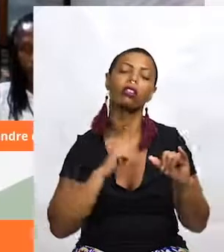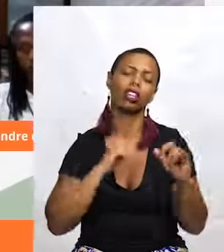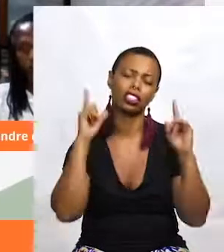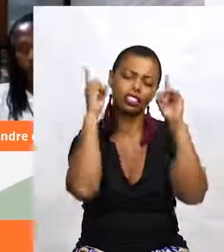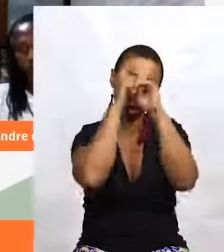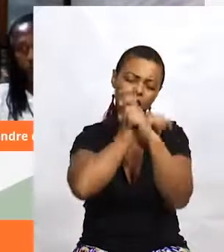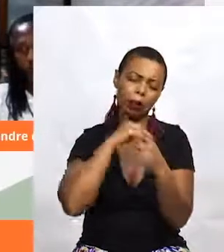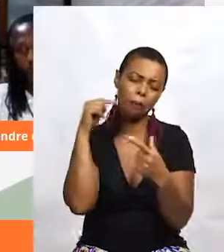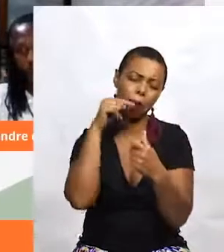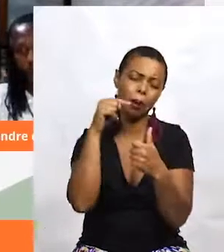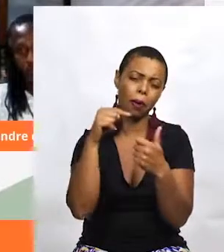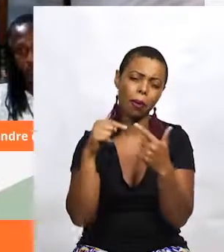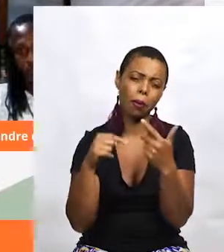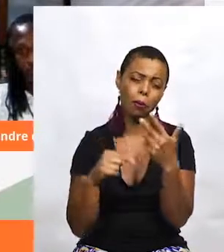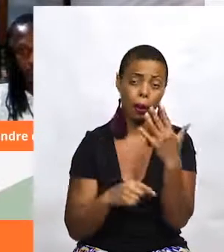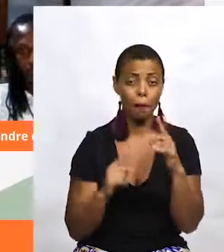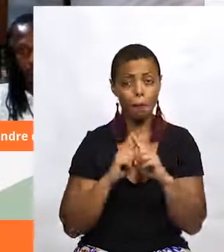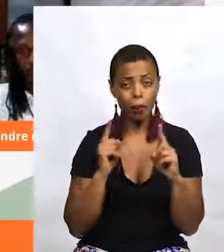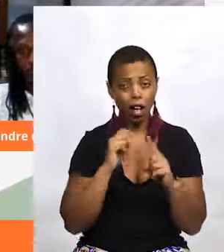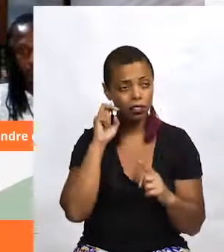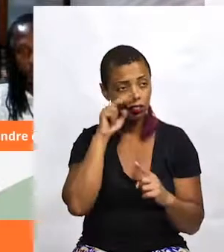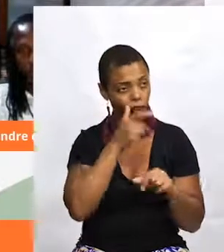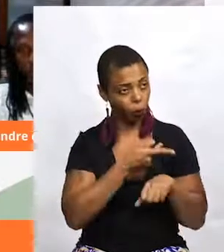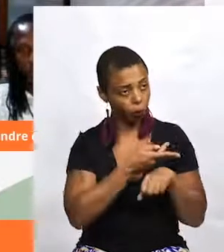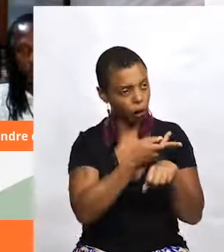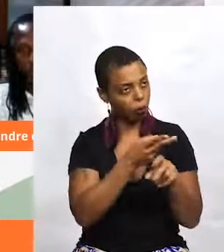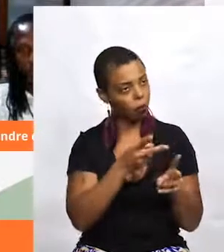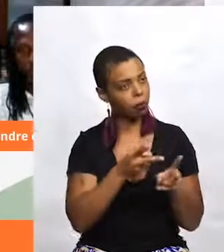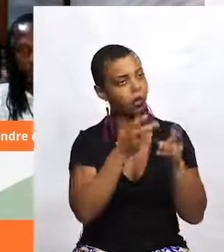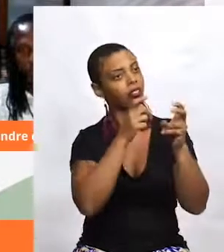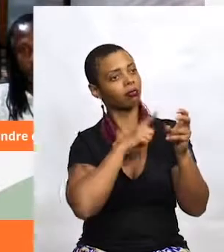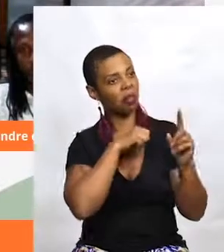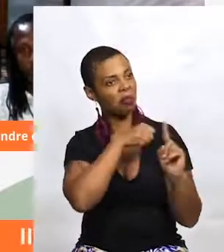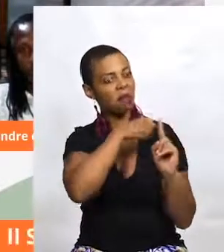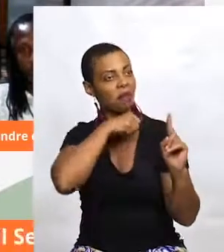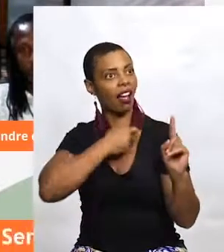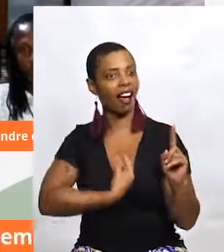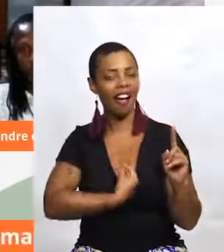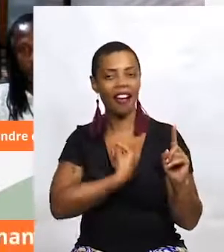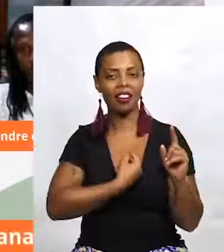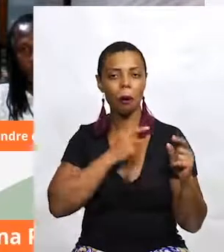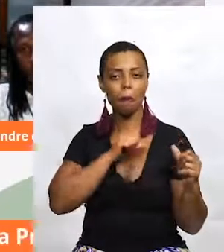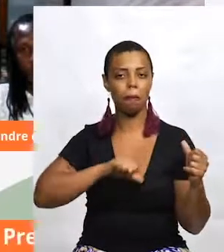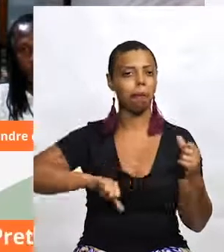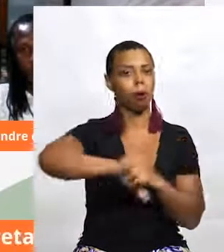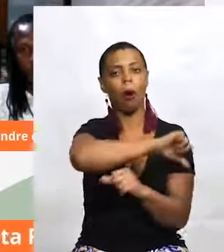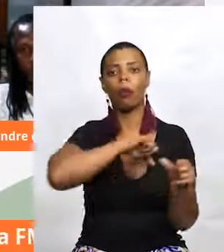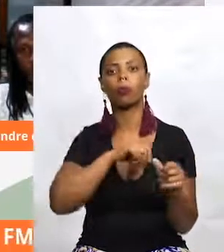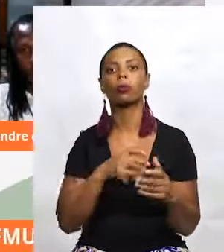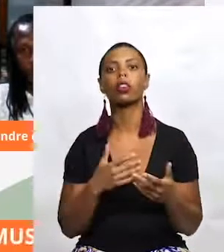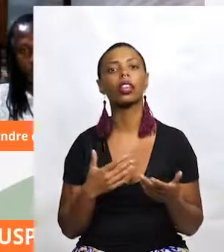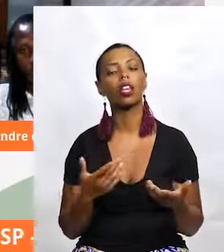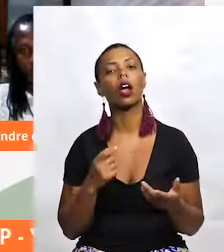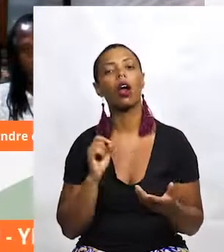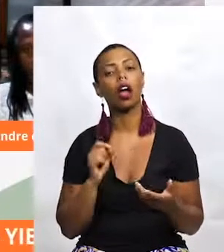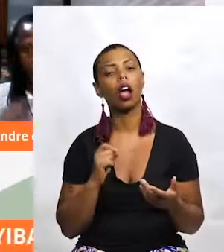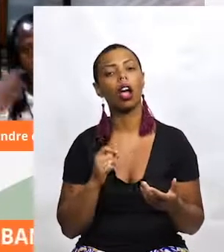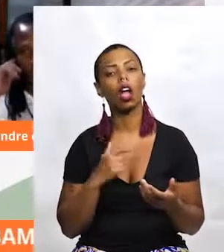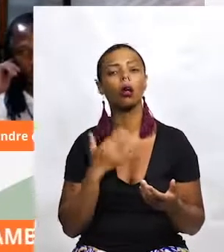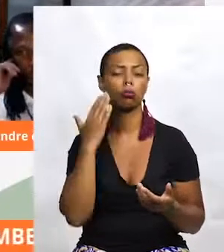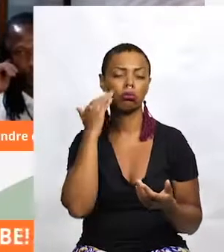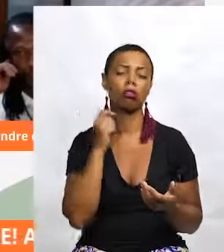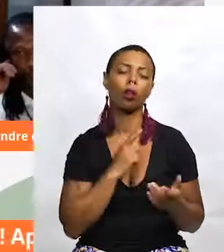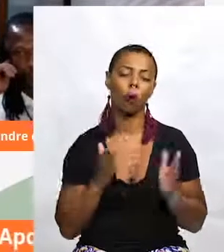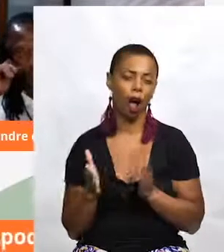Mas olhar o prêmio e ver o impacto do prêmio me mostrou, como eu já falei, que tem um caminho muito grande para a